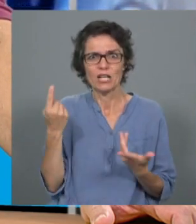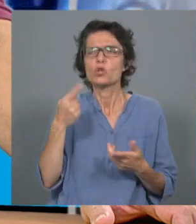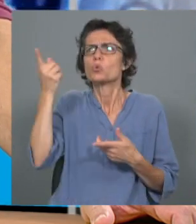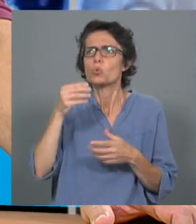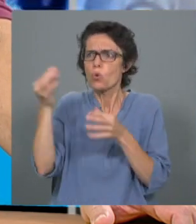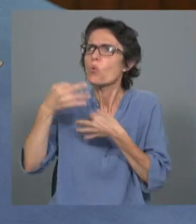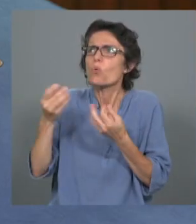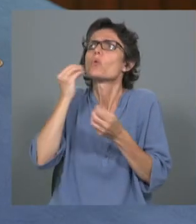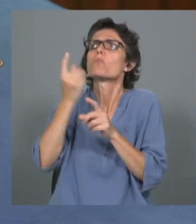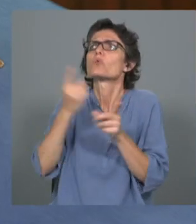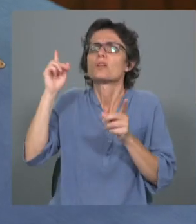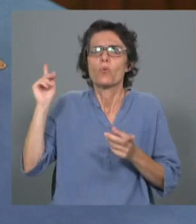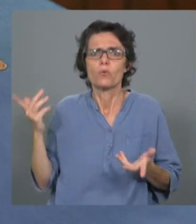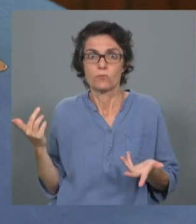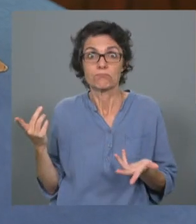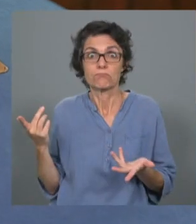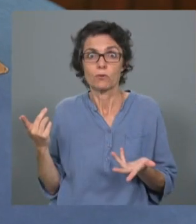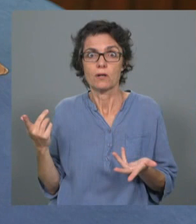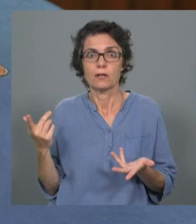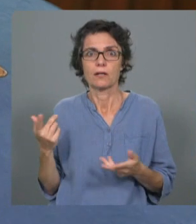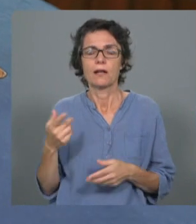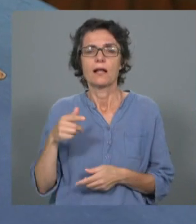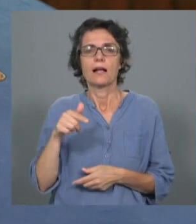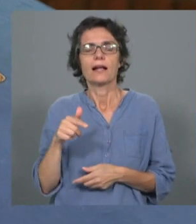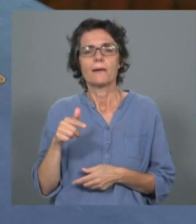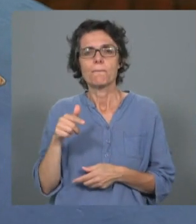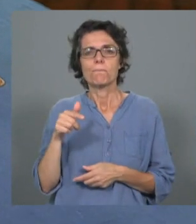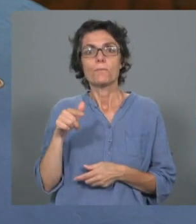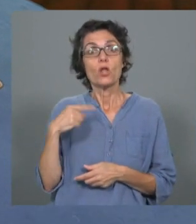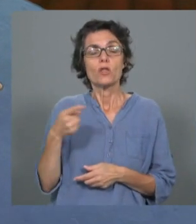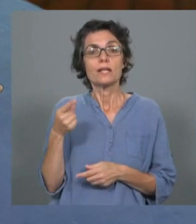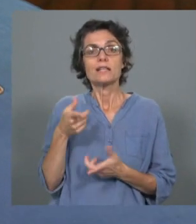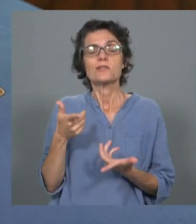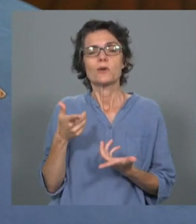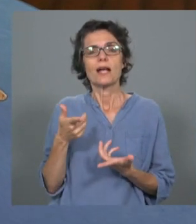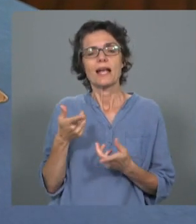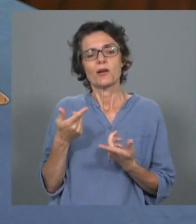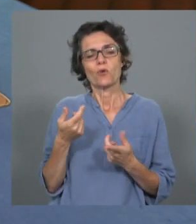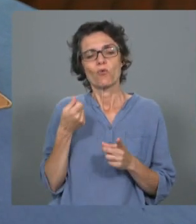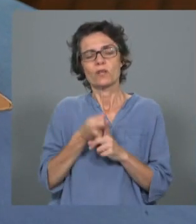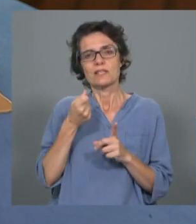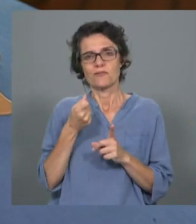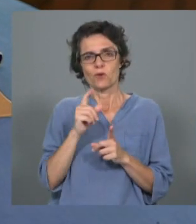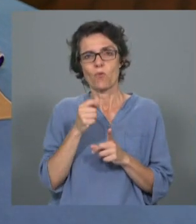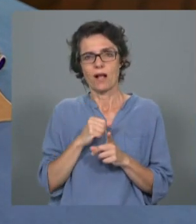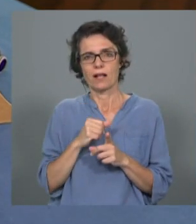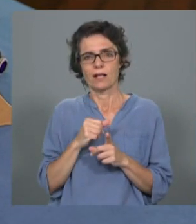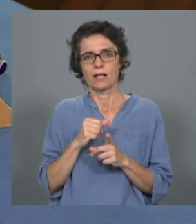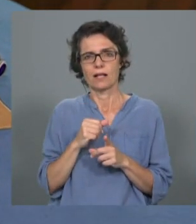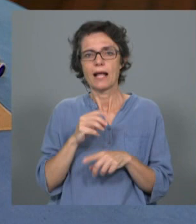curas. E então nós somos desafiados a ter paciência com Deus. Demos o tempo